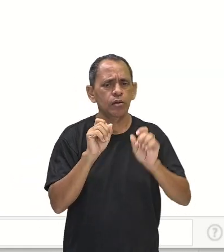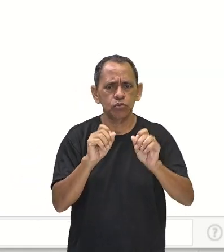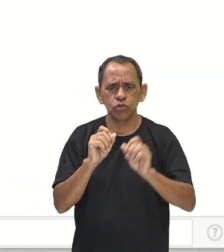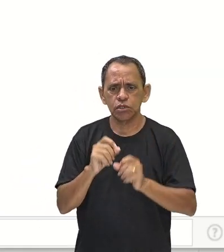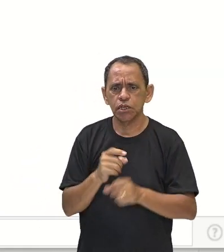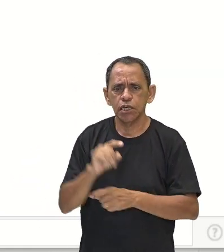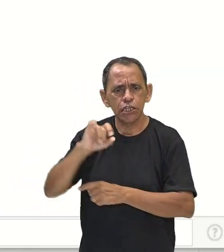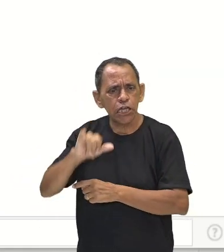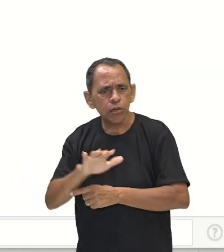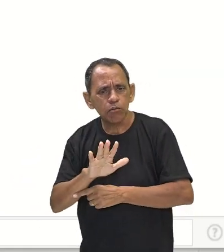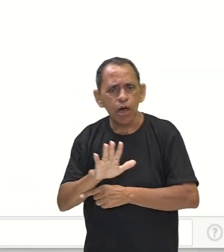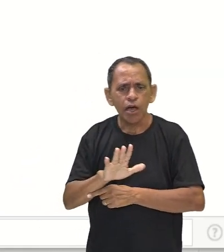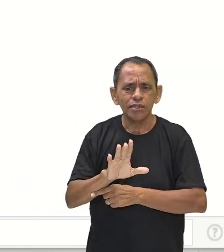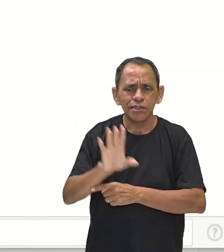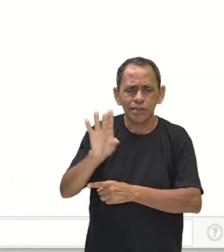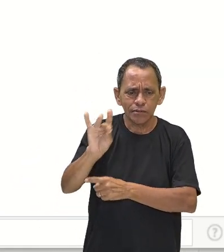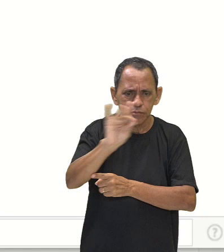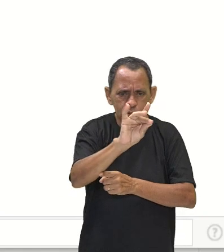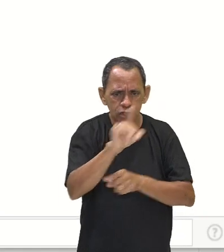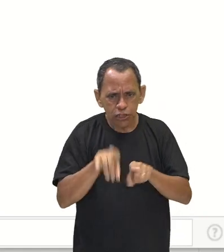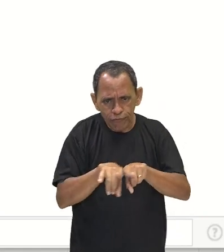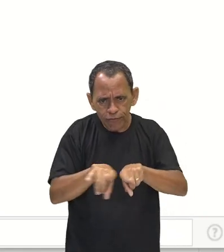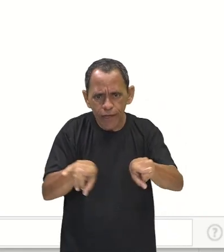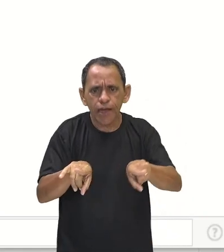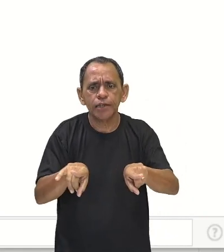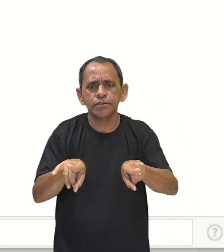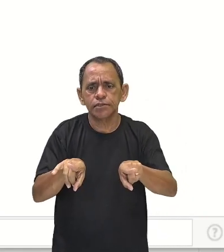Cada vértice aqui,